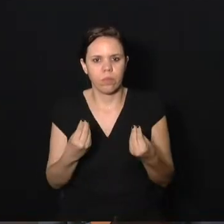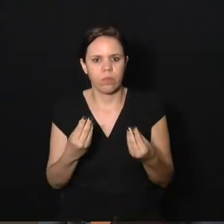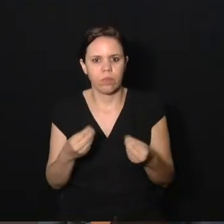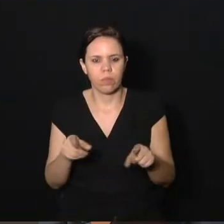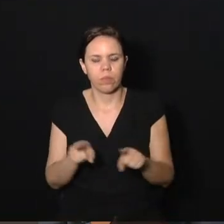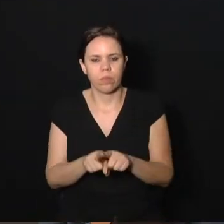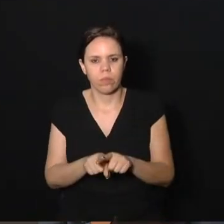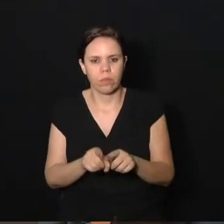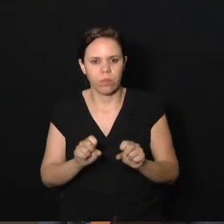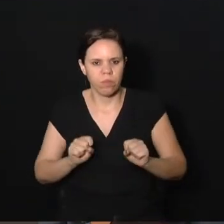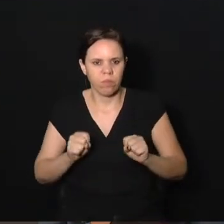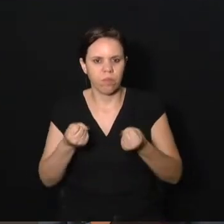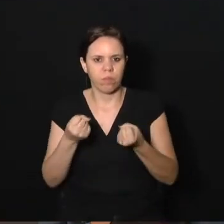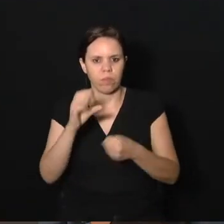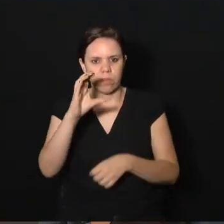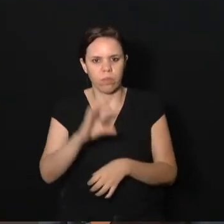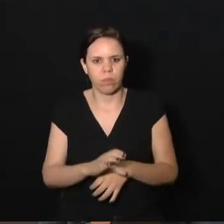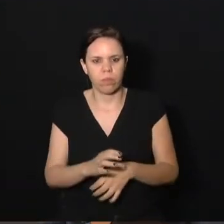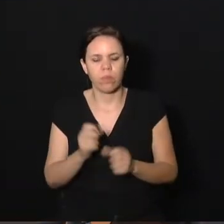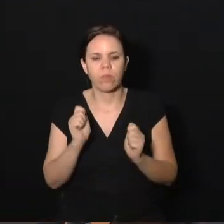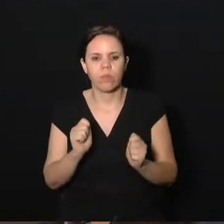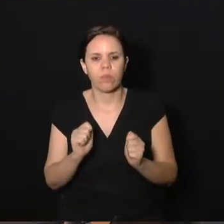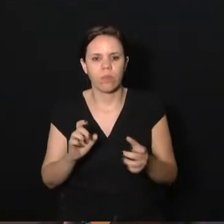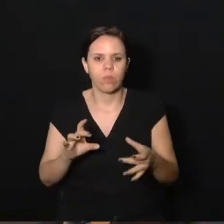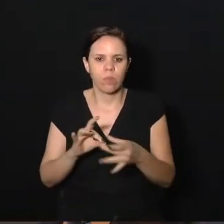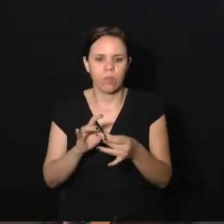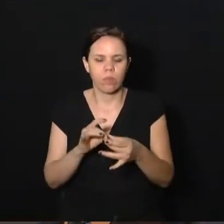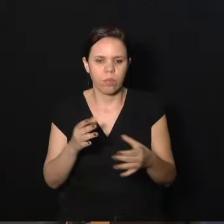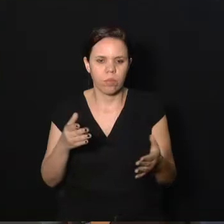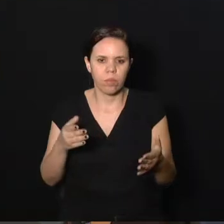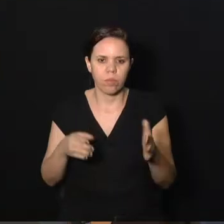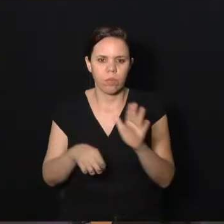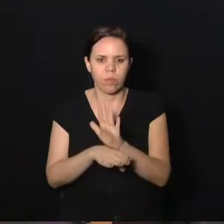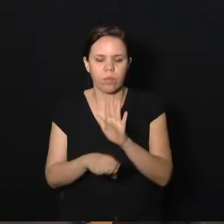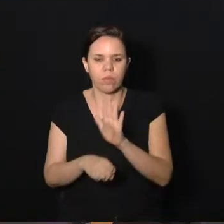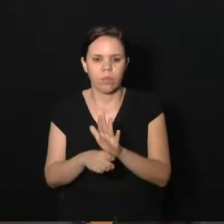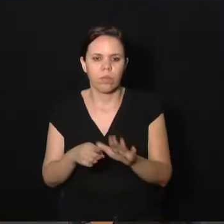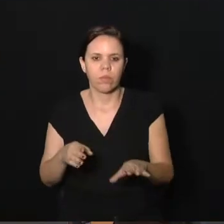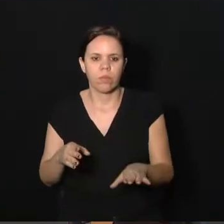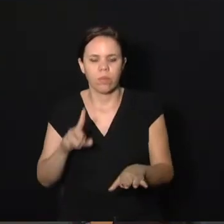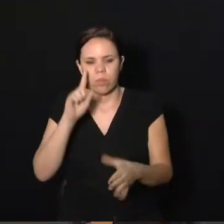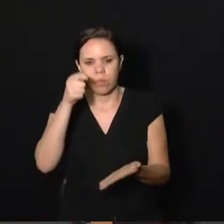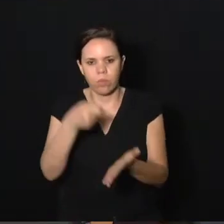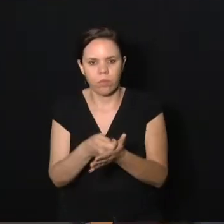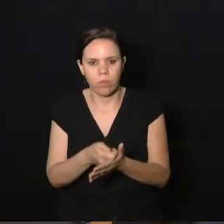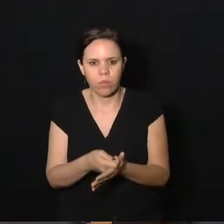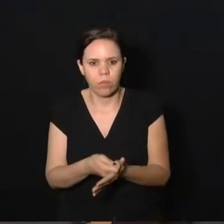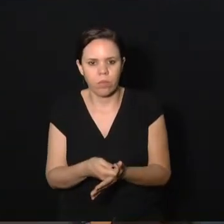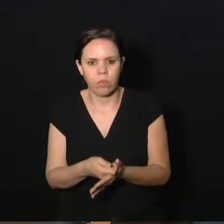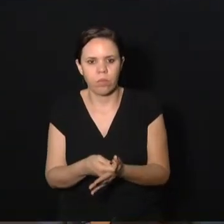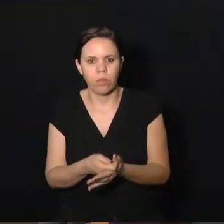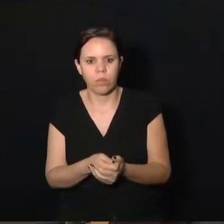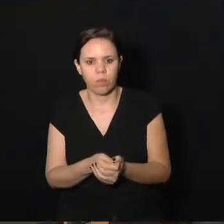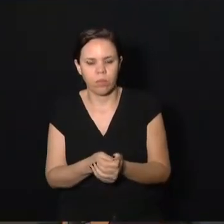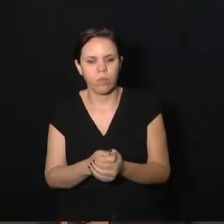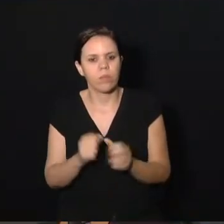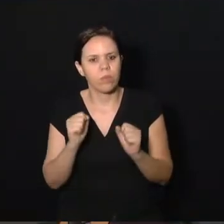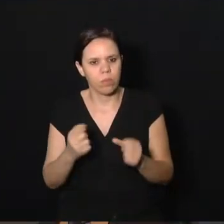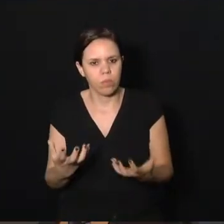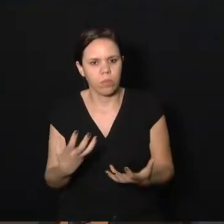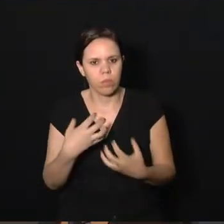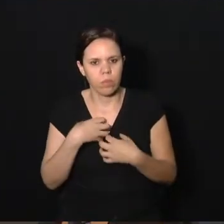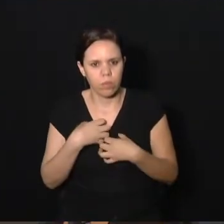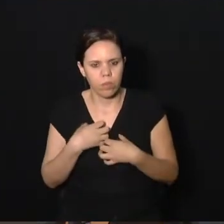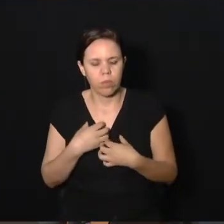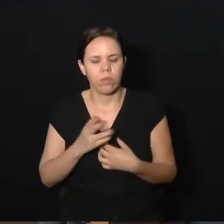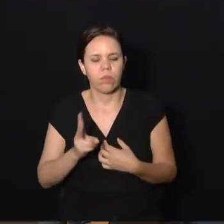de engajamento do cidadão. Como eu posso engajar ele para me ajudar na tomada de decisão, para poder que ele também se sinta cada